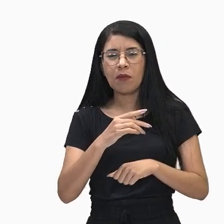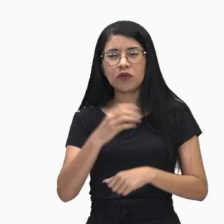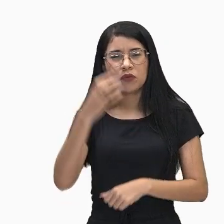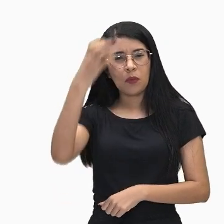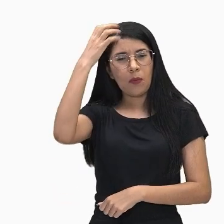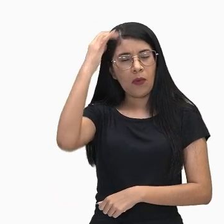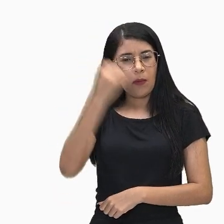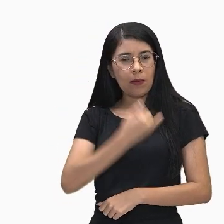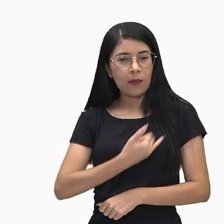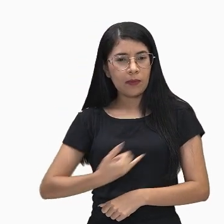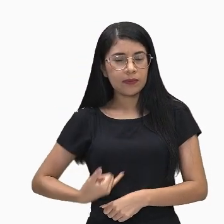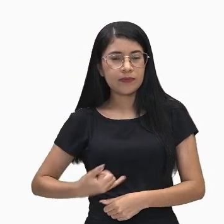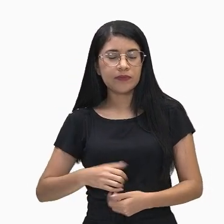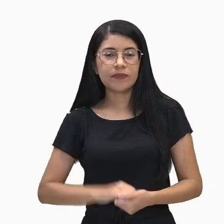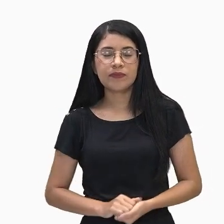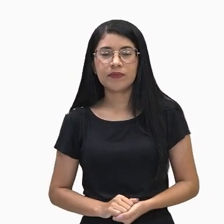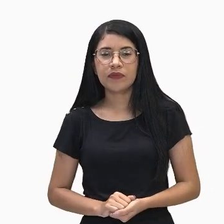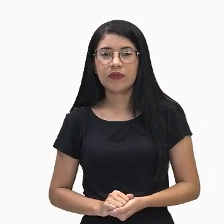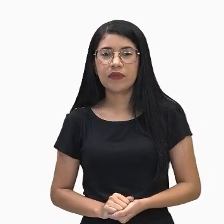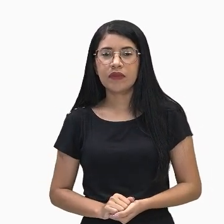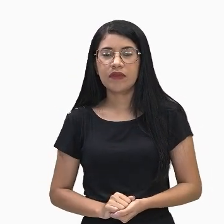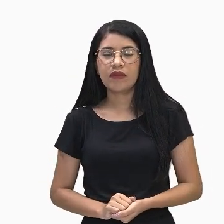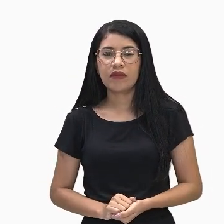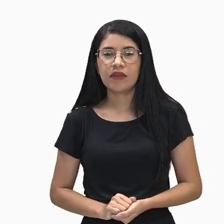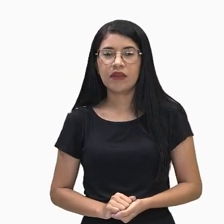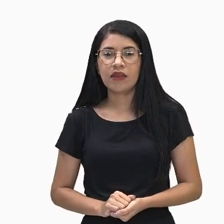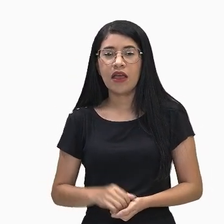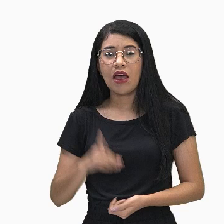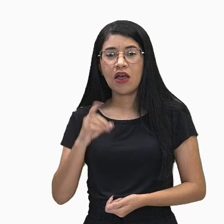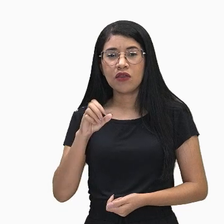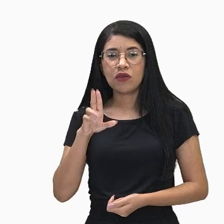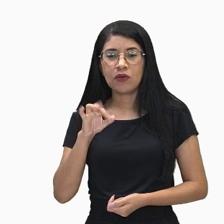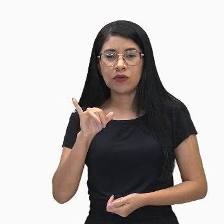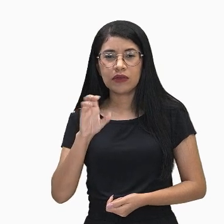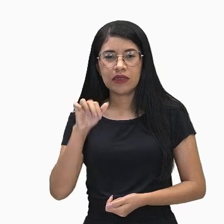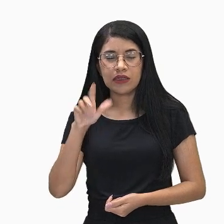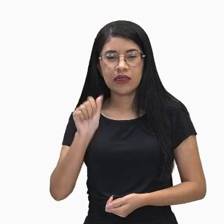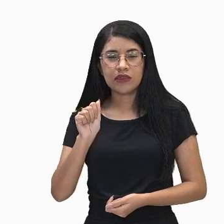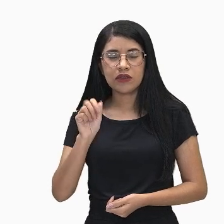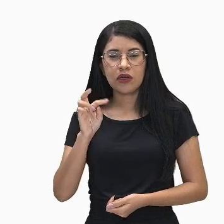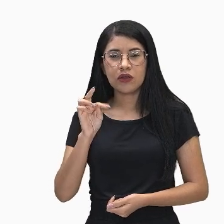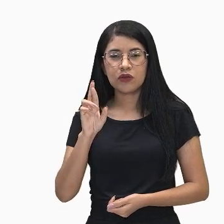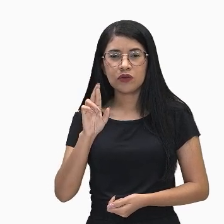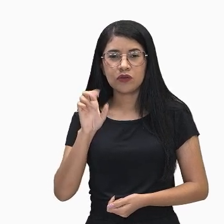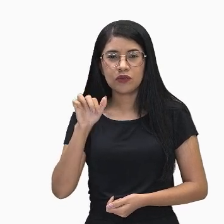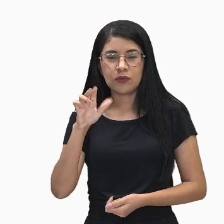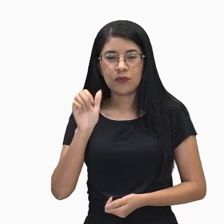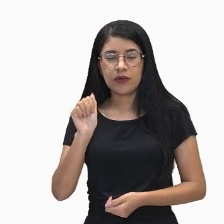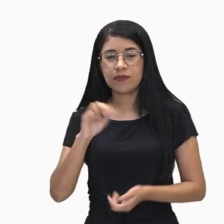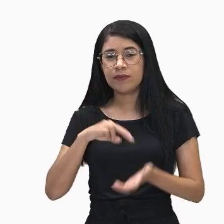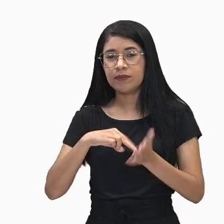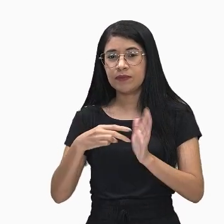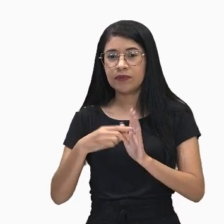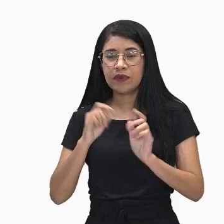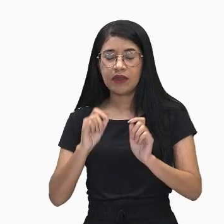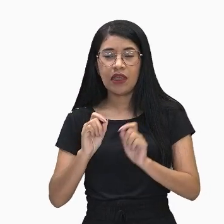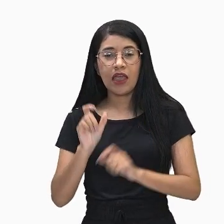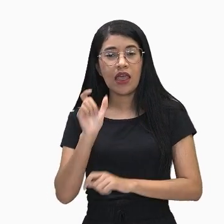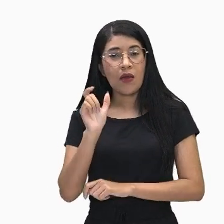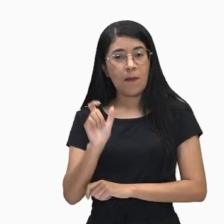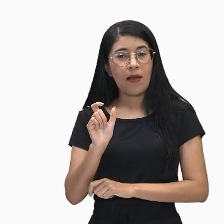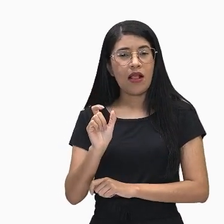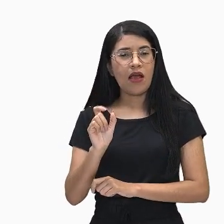Vamos adiante. Vamos conhecer um pouquinho sobre a doutrina Truman. A doutrina Truman é o nome dado